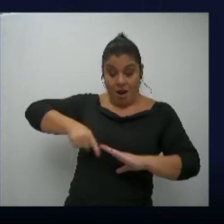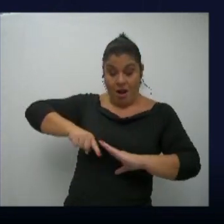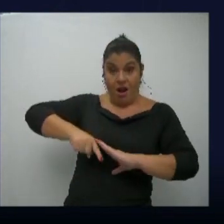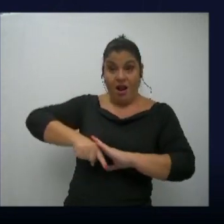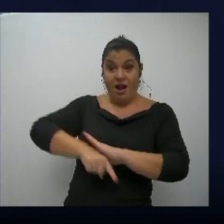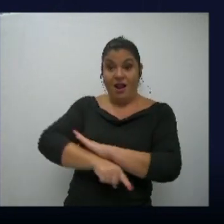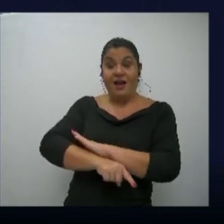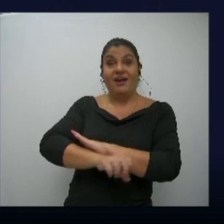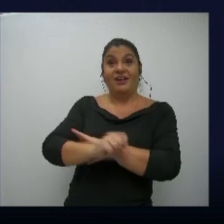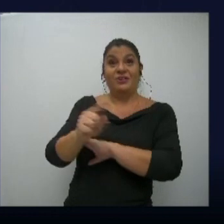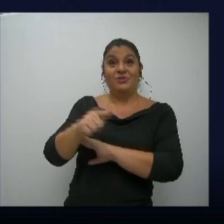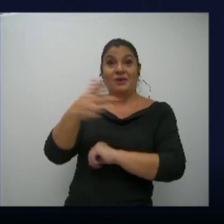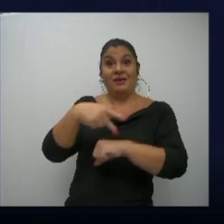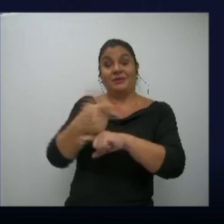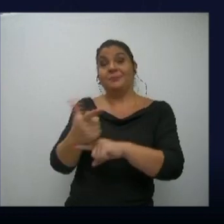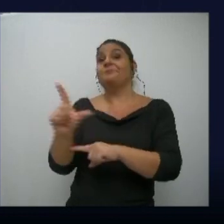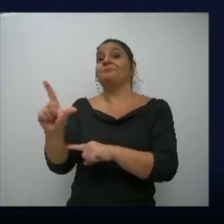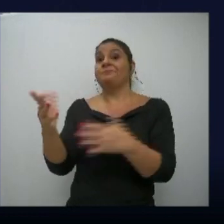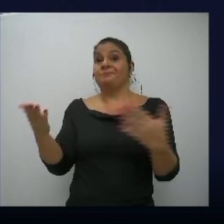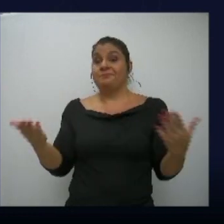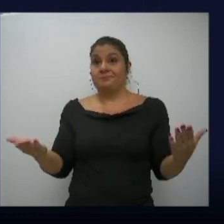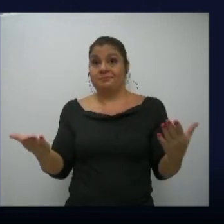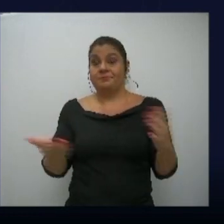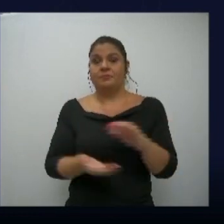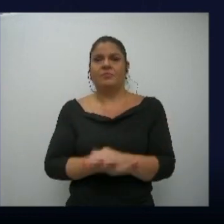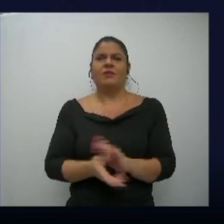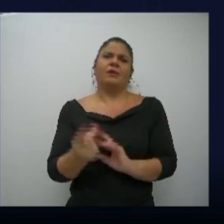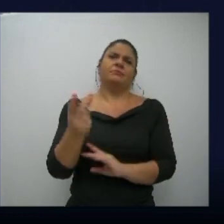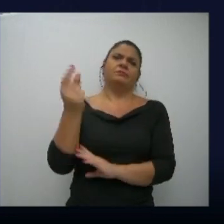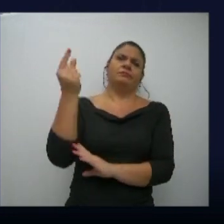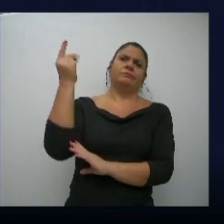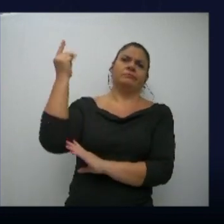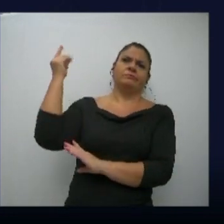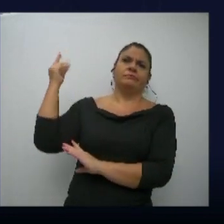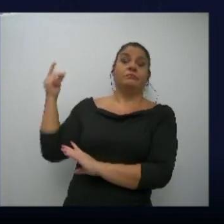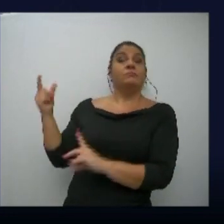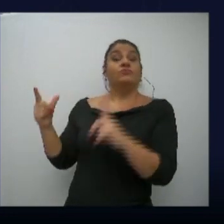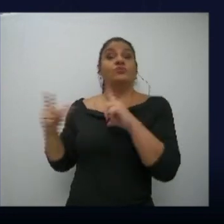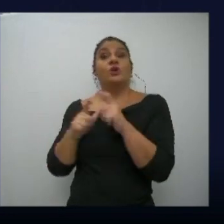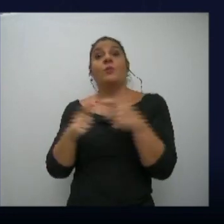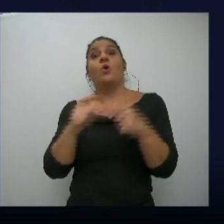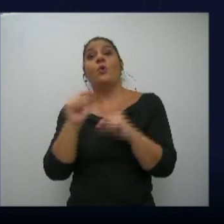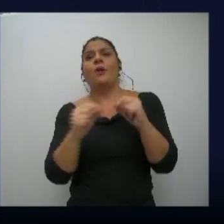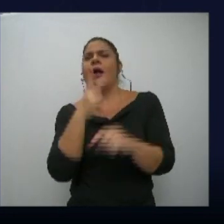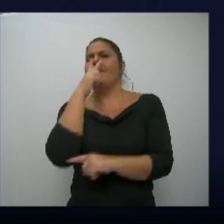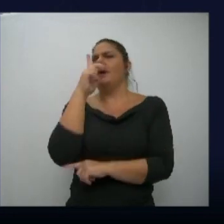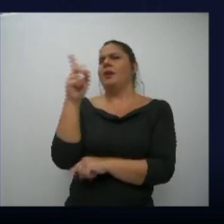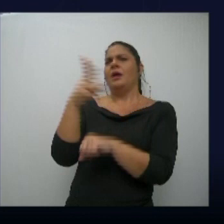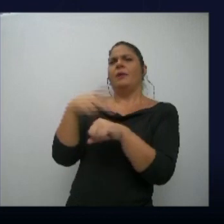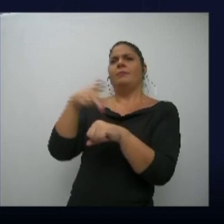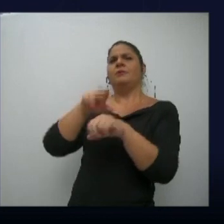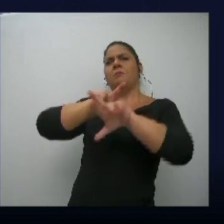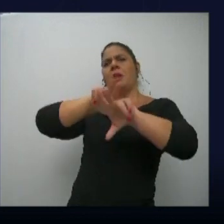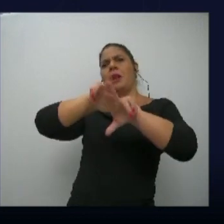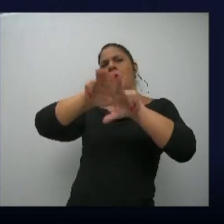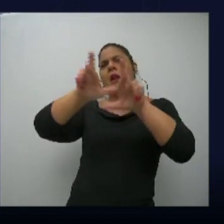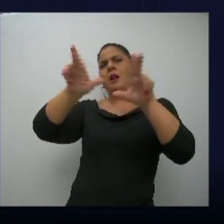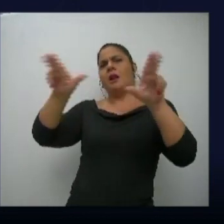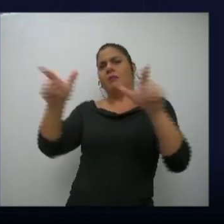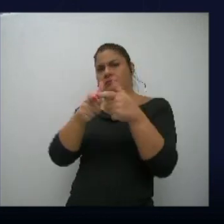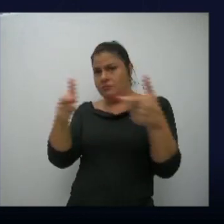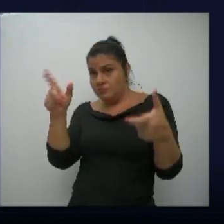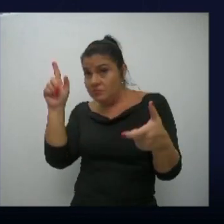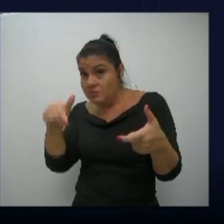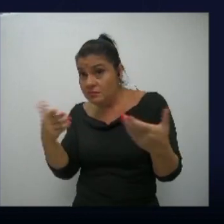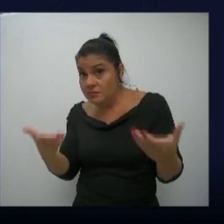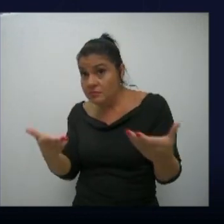do que o bolso lá de fora o DOC antigamente até tinha uma questão mal Ah mas eu acho que lá fora tem múltiplos maiores e tal